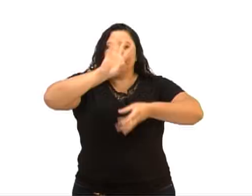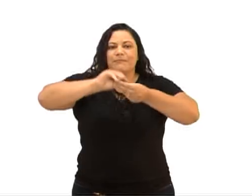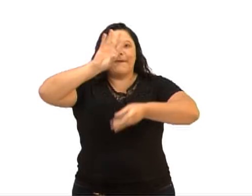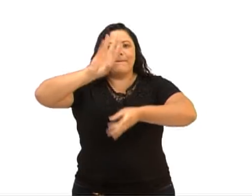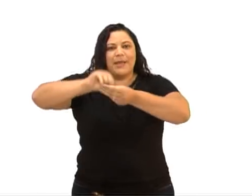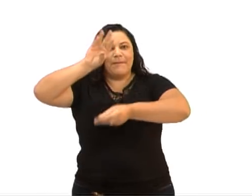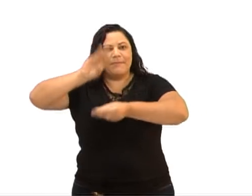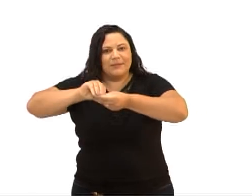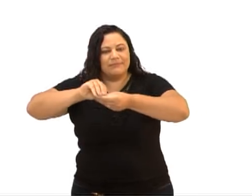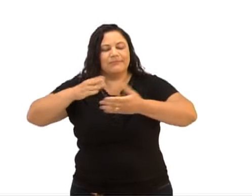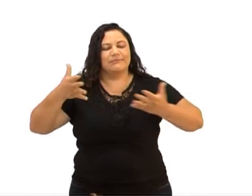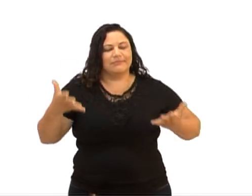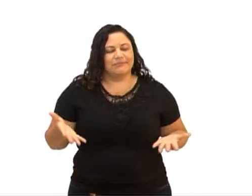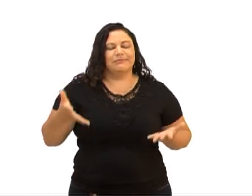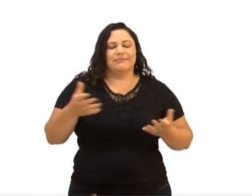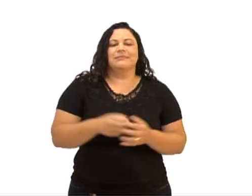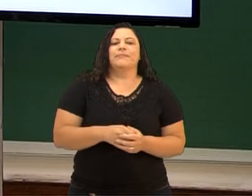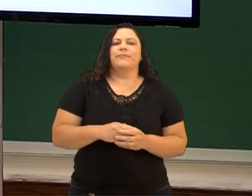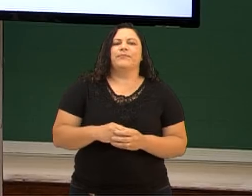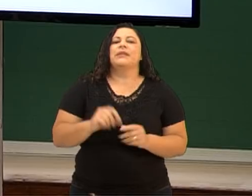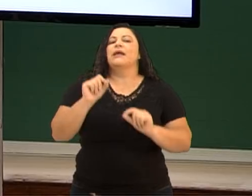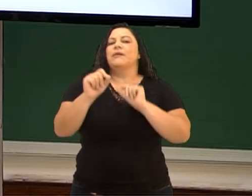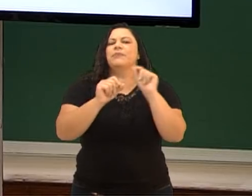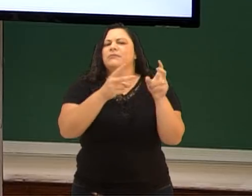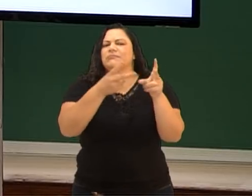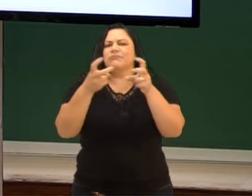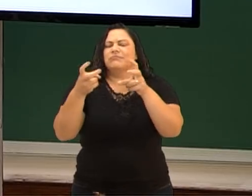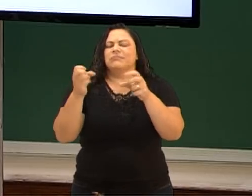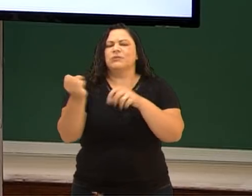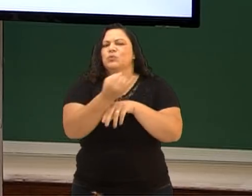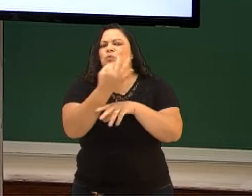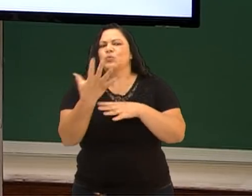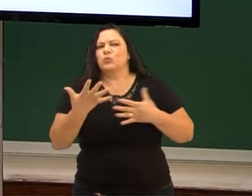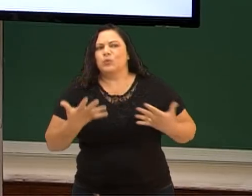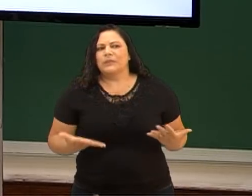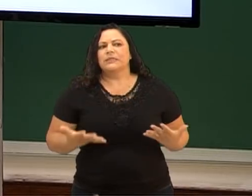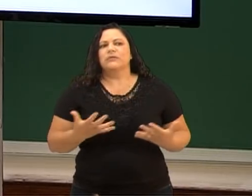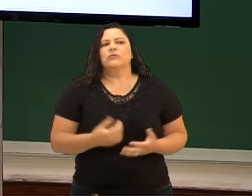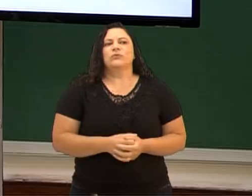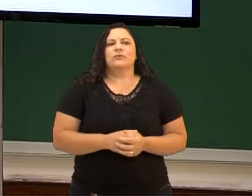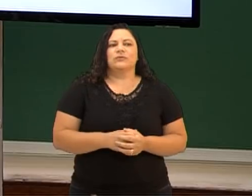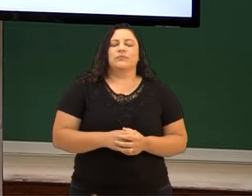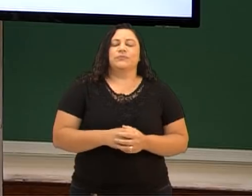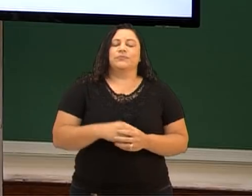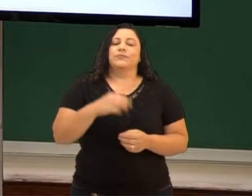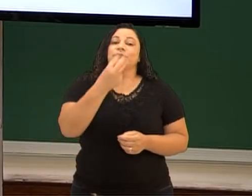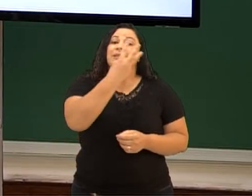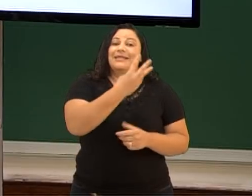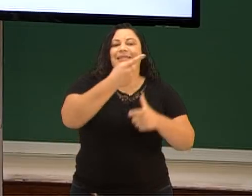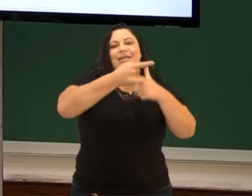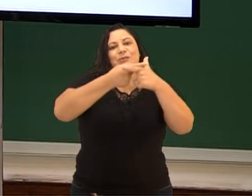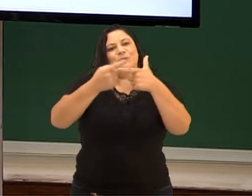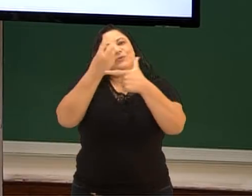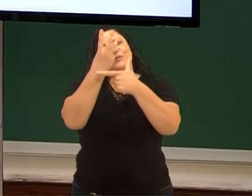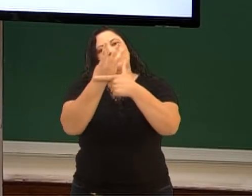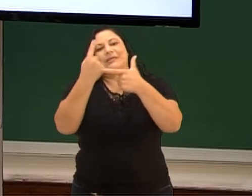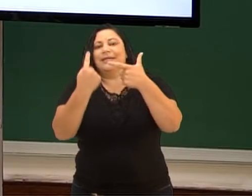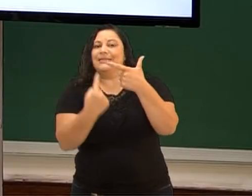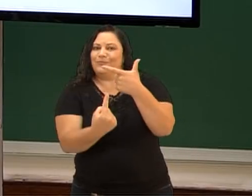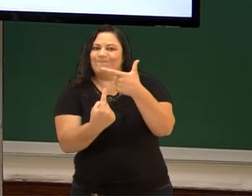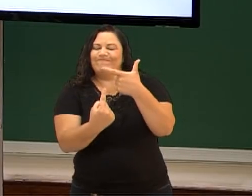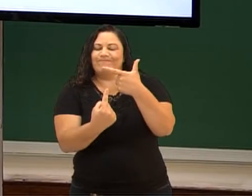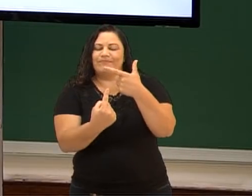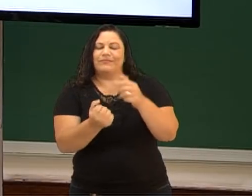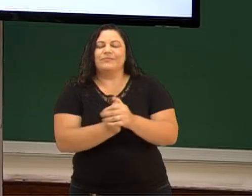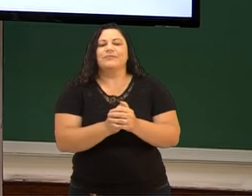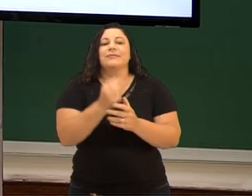fração para vocês verificarem a qual parte que corresponde esses 3 alunos. Então, 3 divididos por 3 é 1, 30 divididos